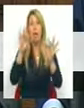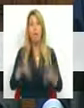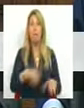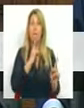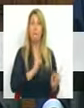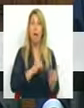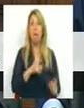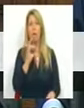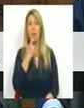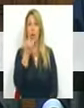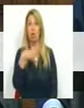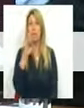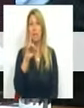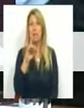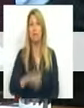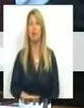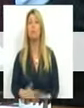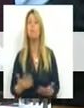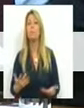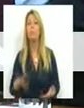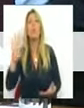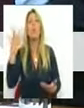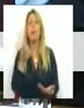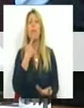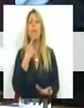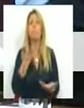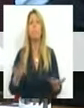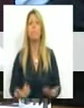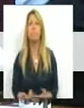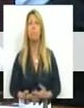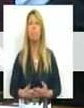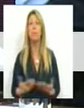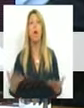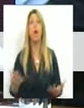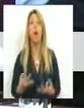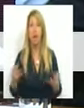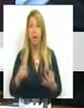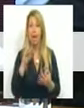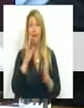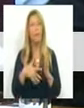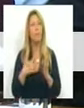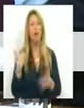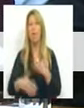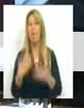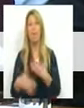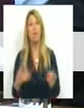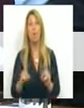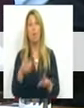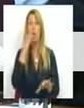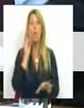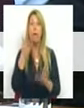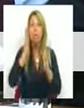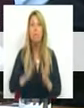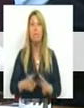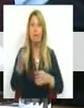2016. Então, em que momento é que percebe que, afinal, este plano não é para avançar e que o banco tem que ser vendido